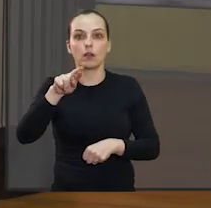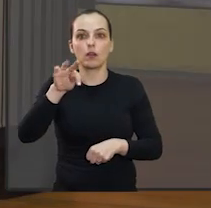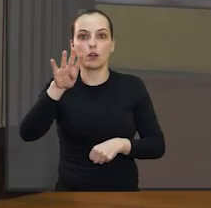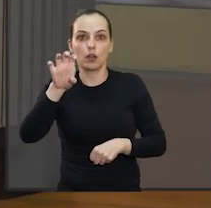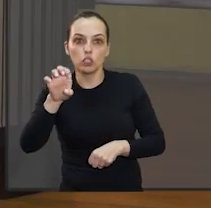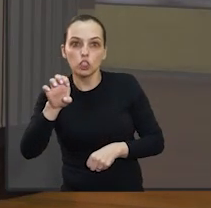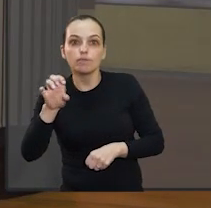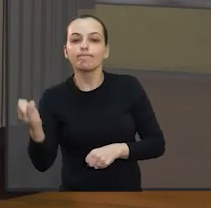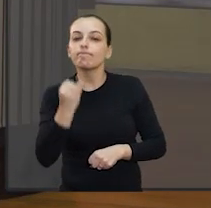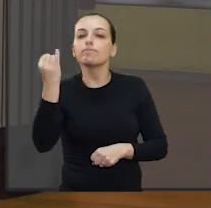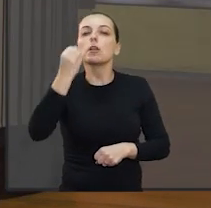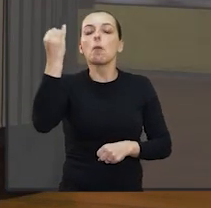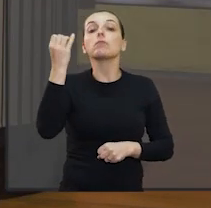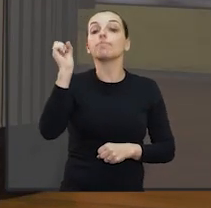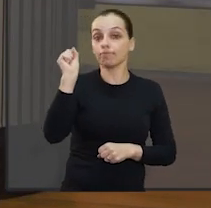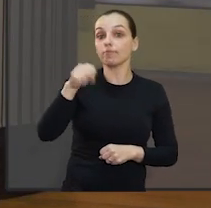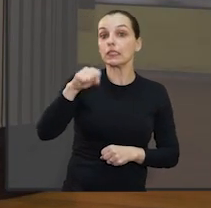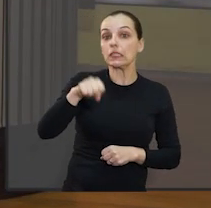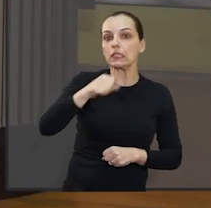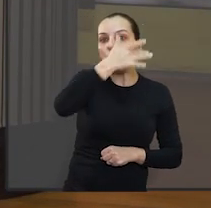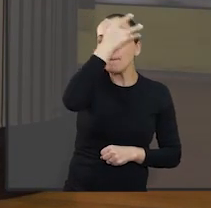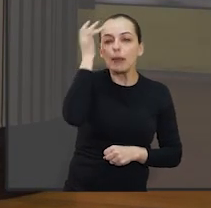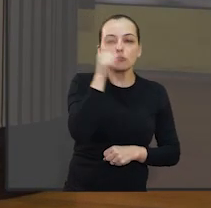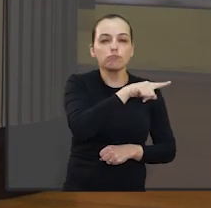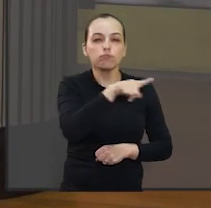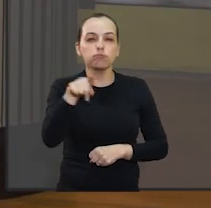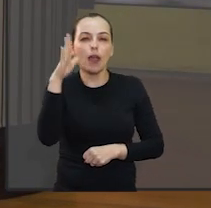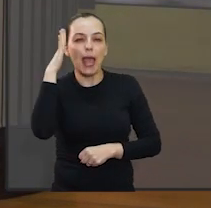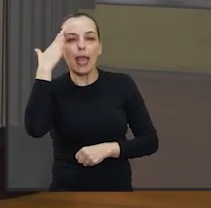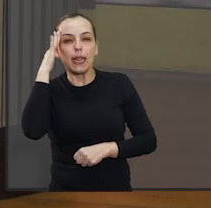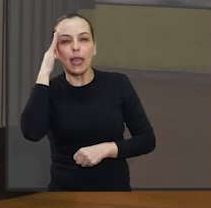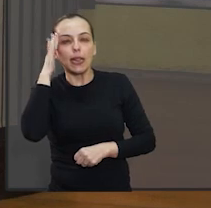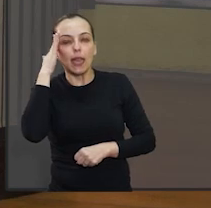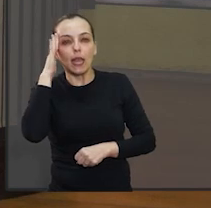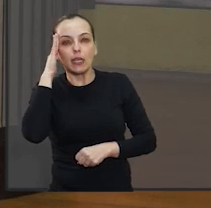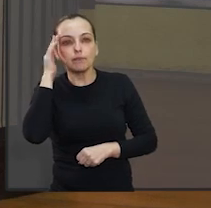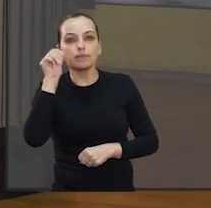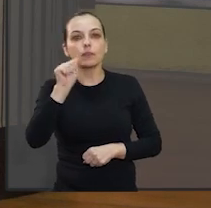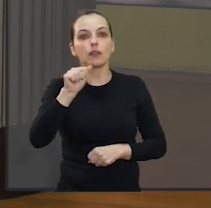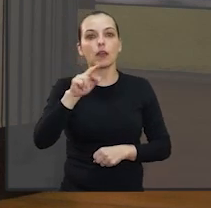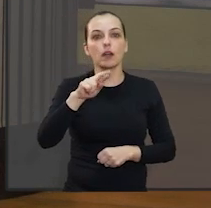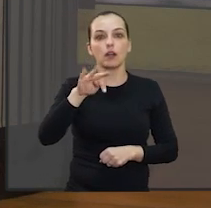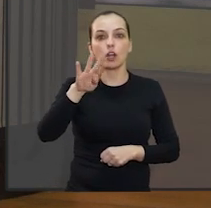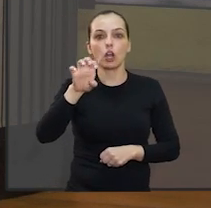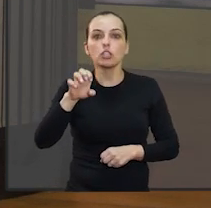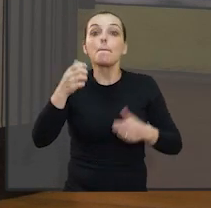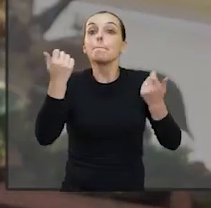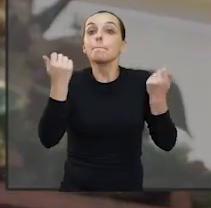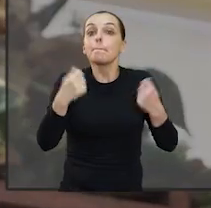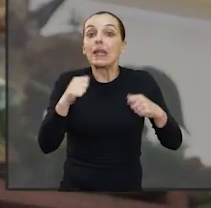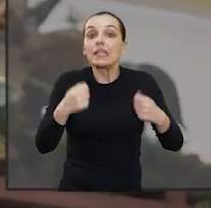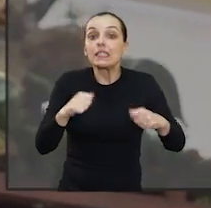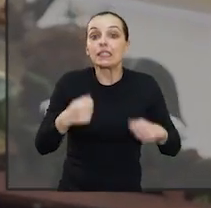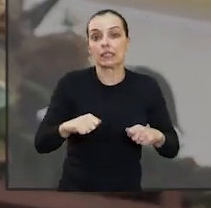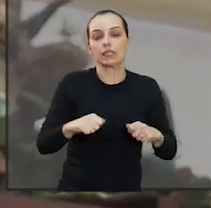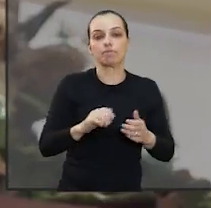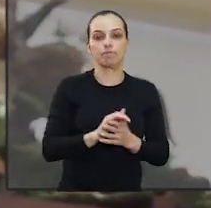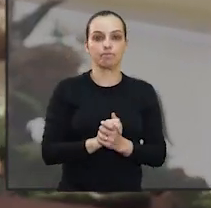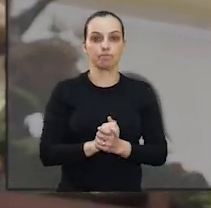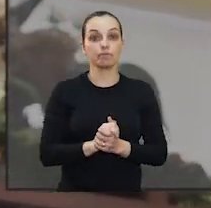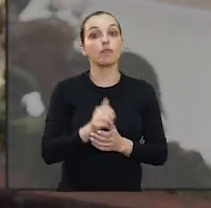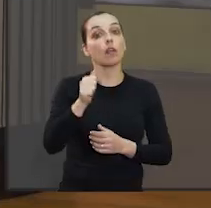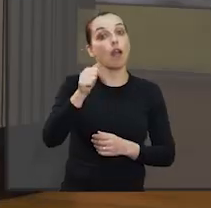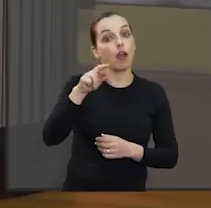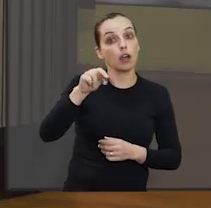só eu, mas qualquer outro artista que venha antes ou virá depois de mim, é no sentido de fazer com que as pessoas entendam o